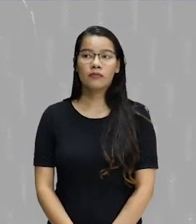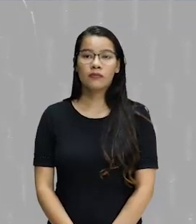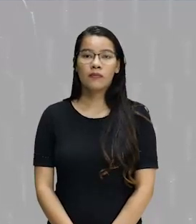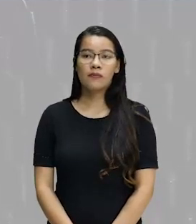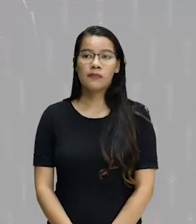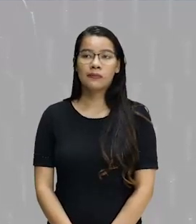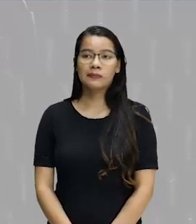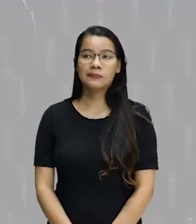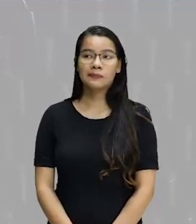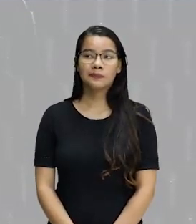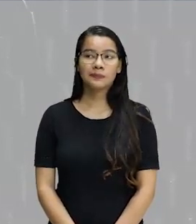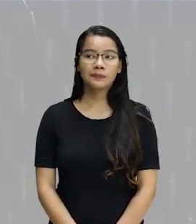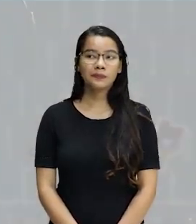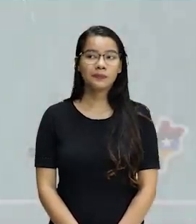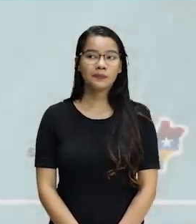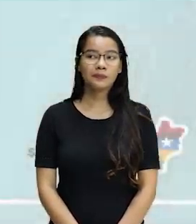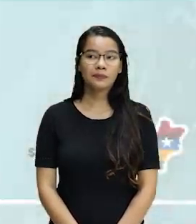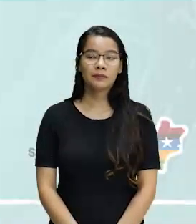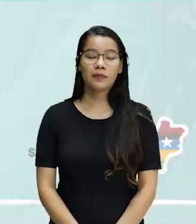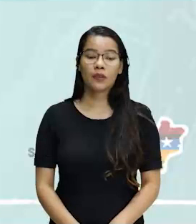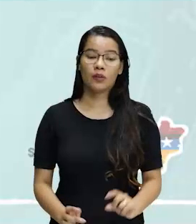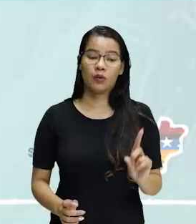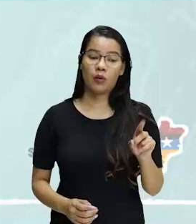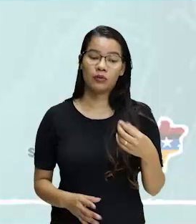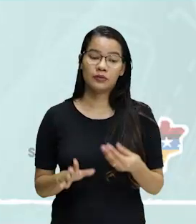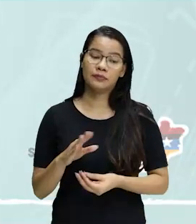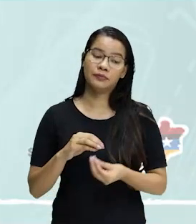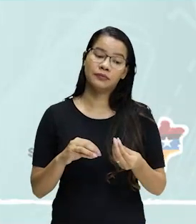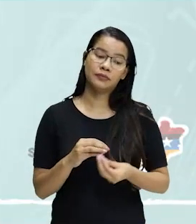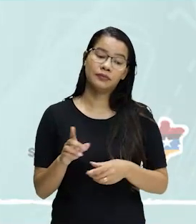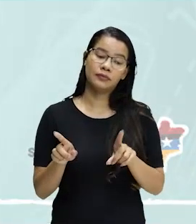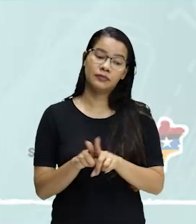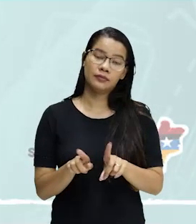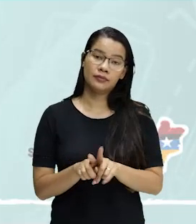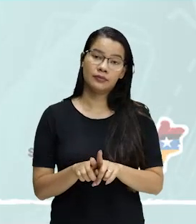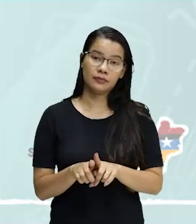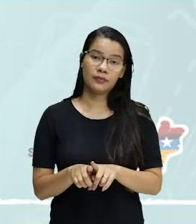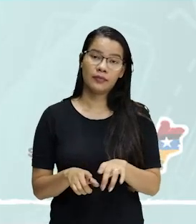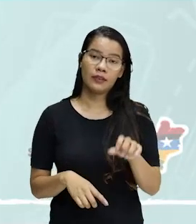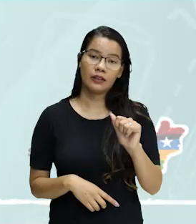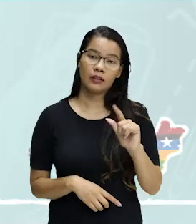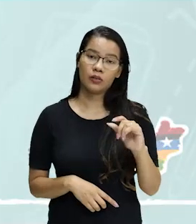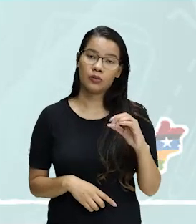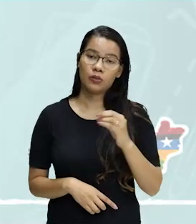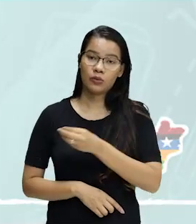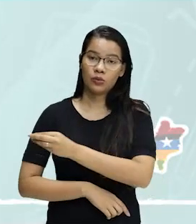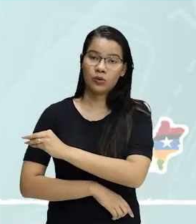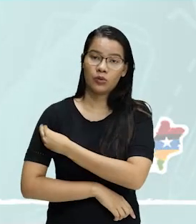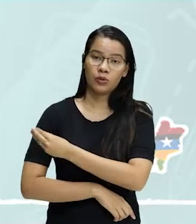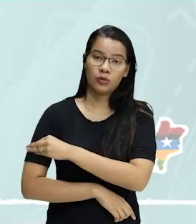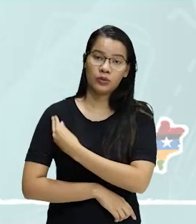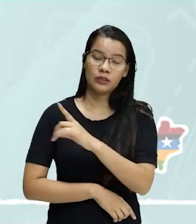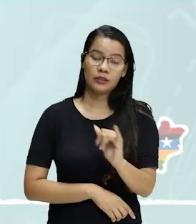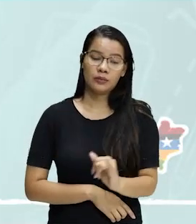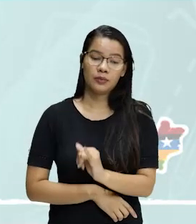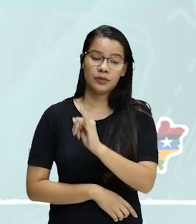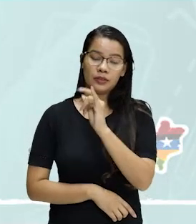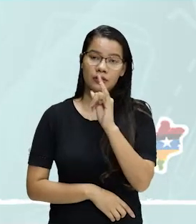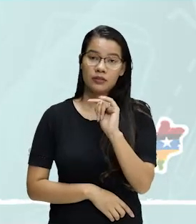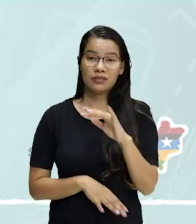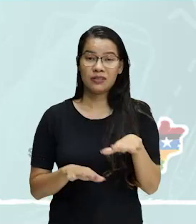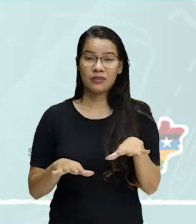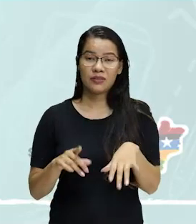grande variedade. Outra substância, outro álcool importante, talvez